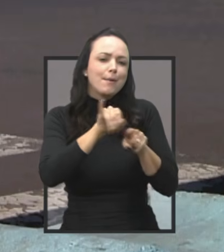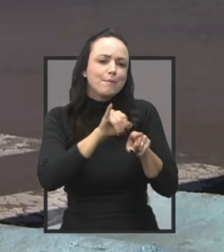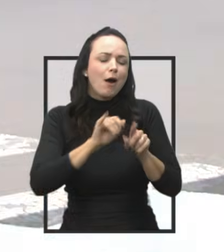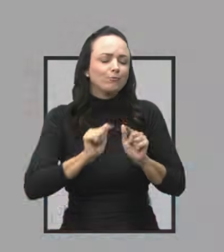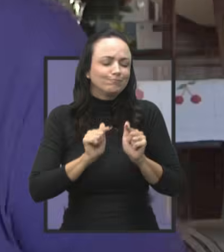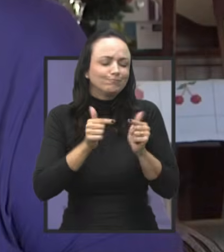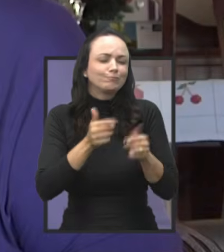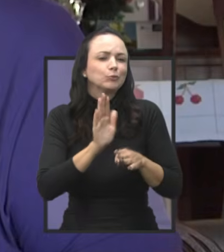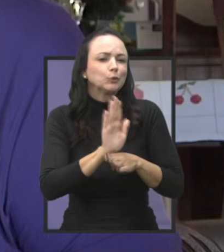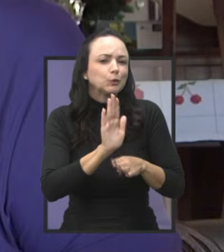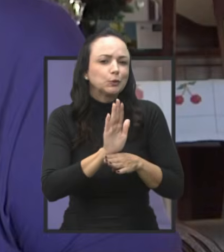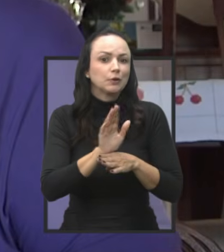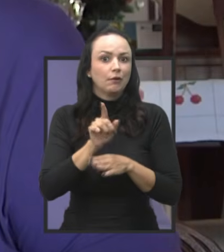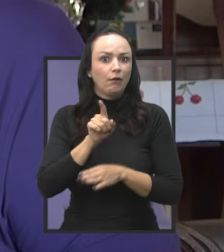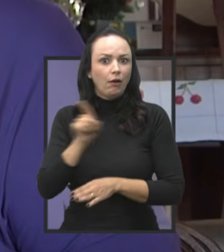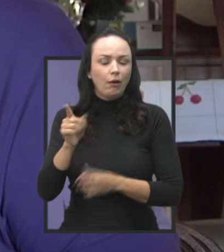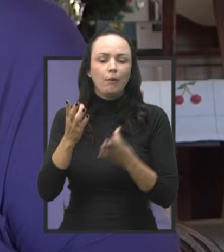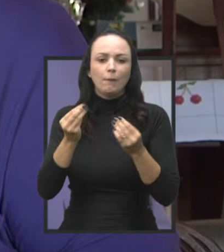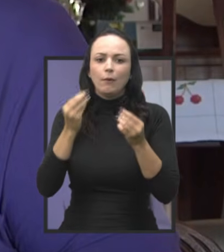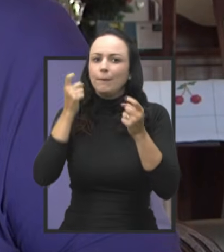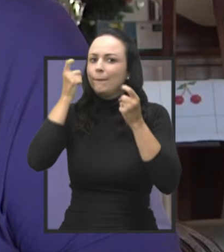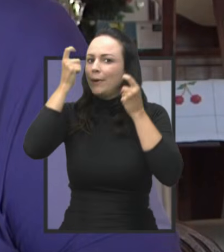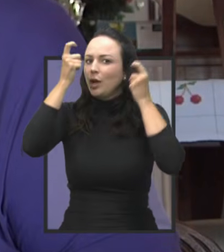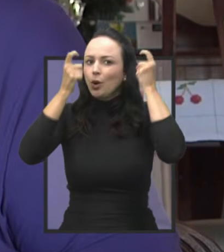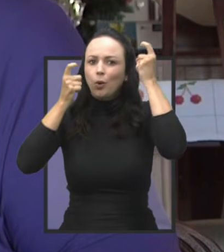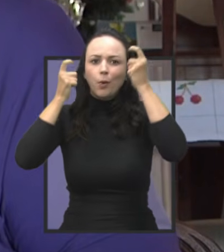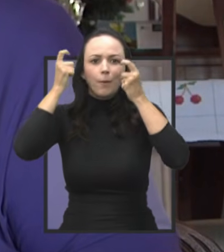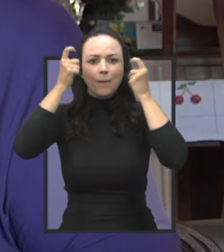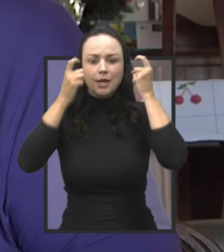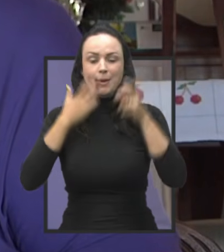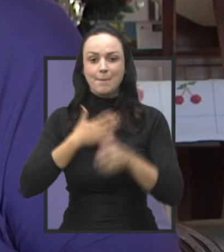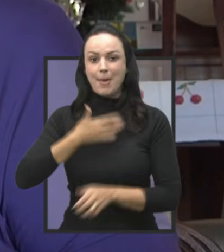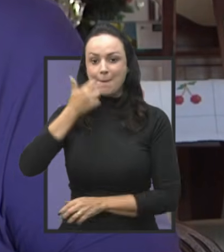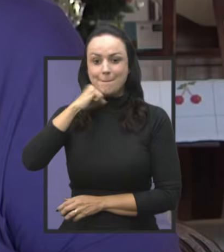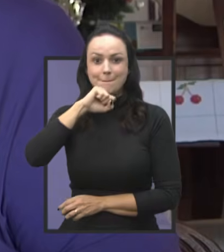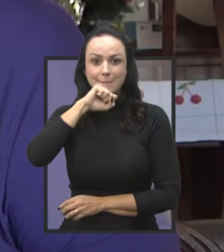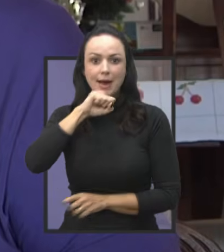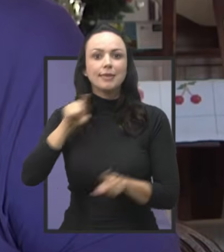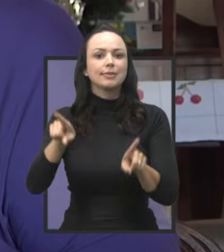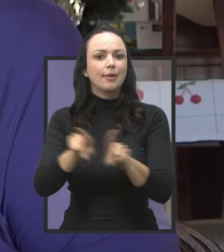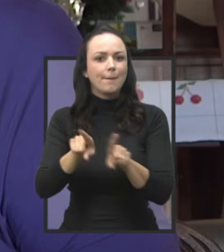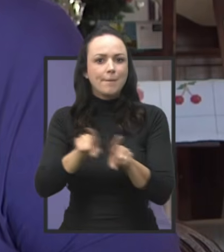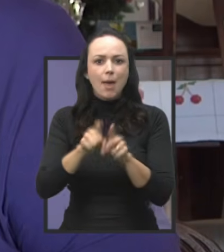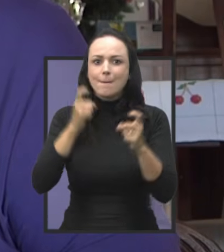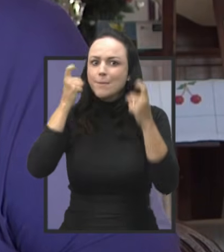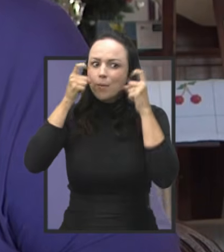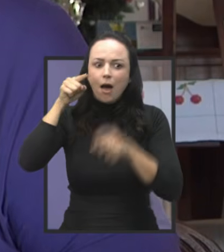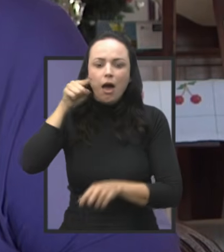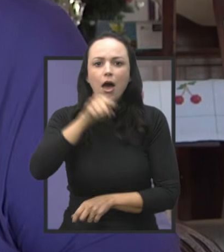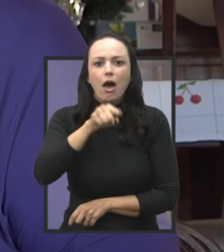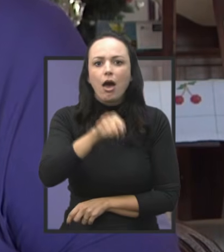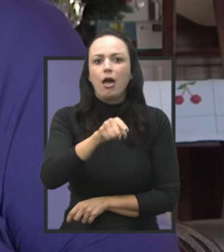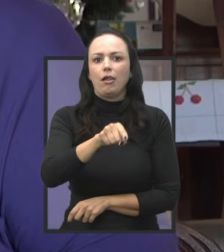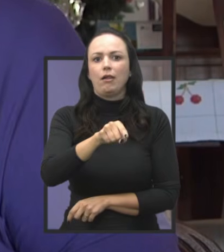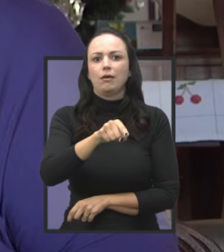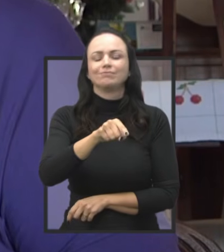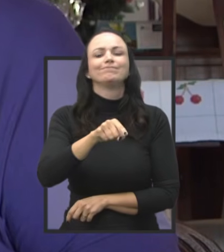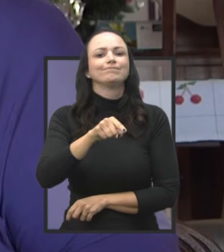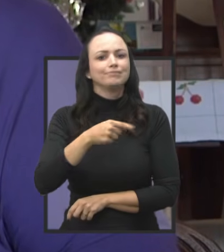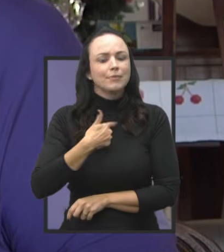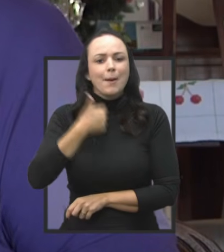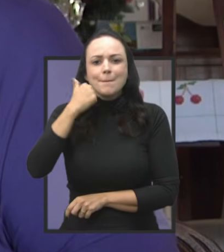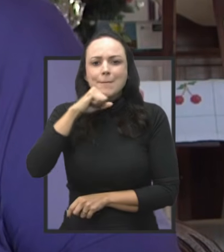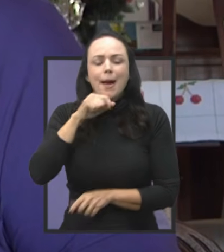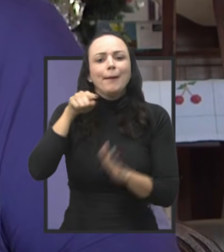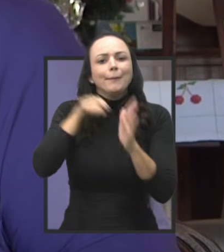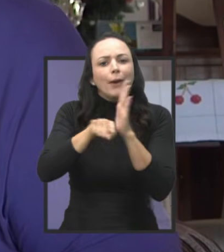dedicado. Ele era preocupado e a minha mãe era muito preocupada com ele. A minha mãe assim se